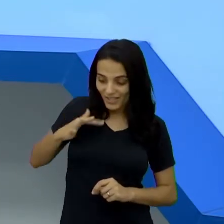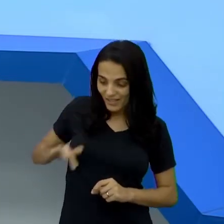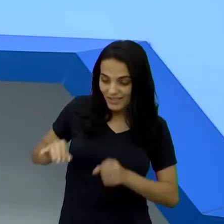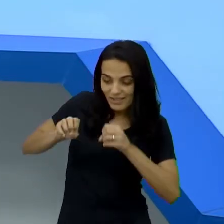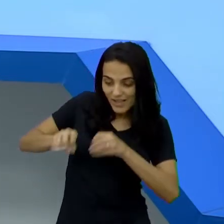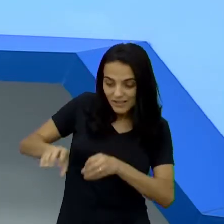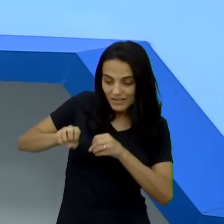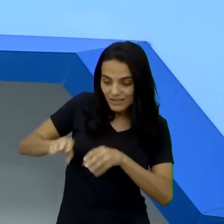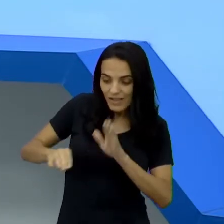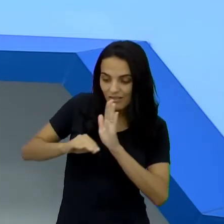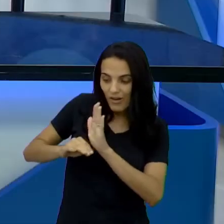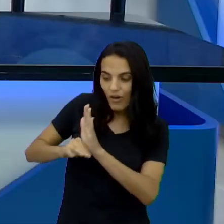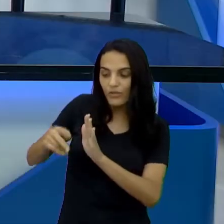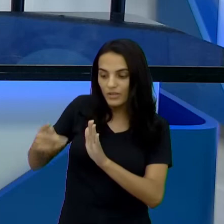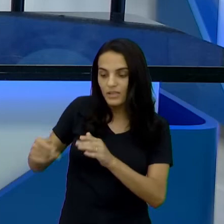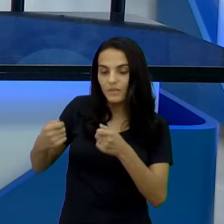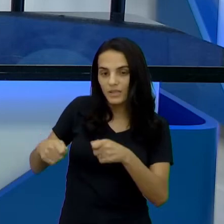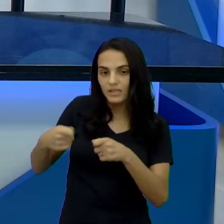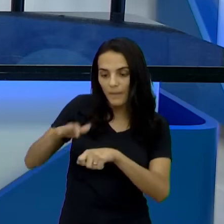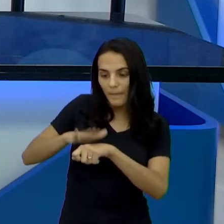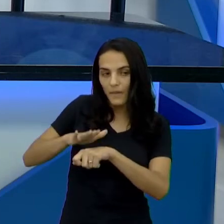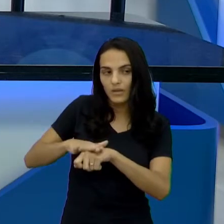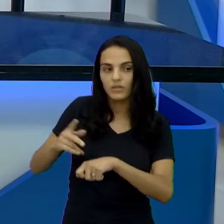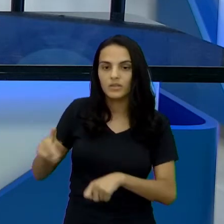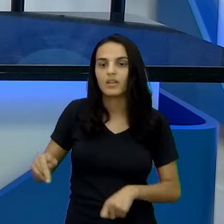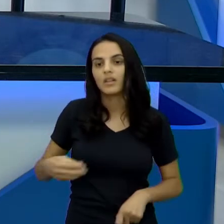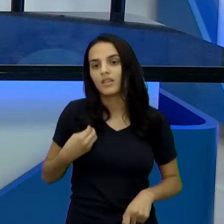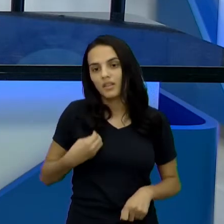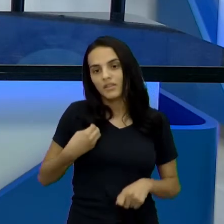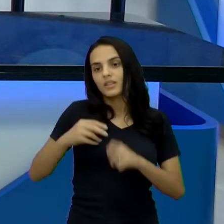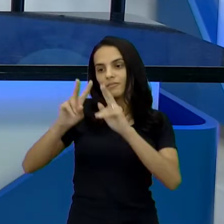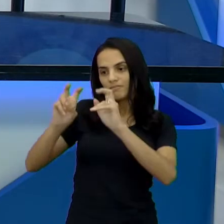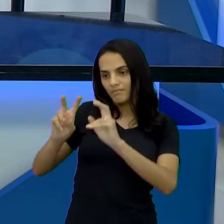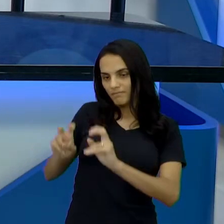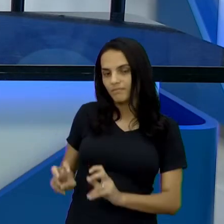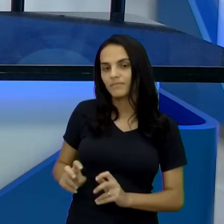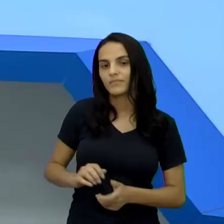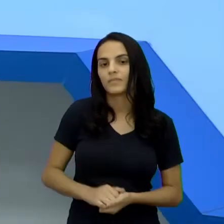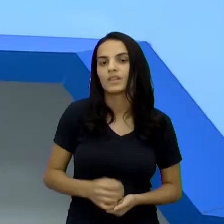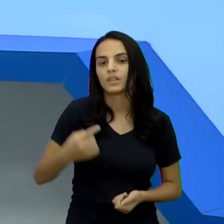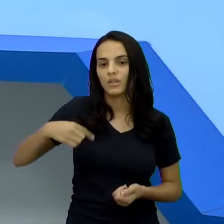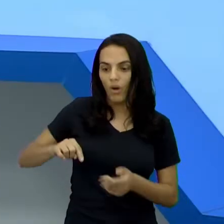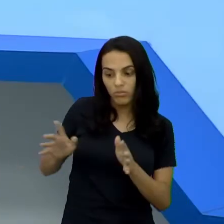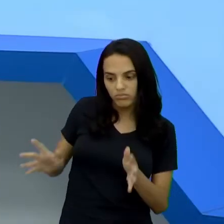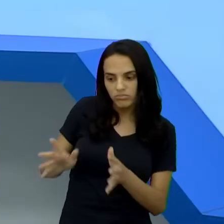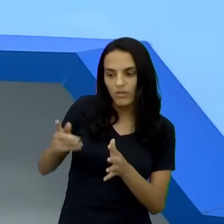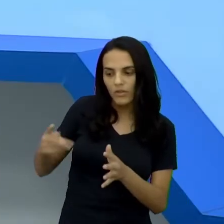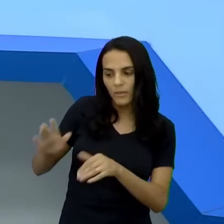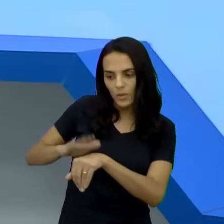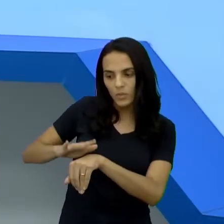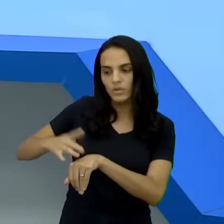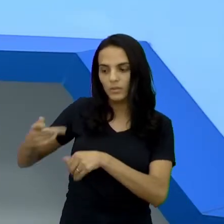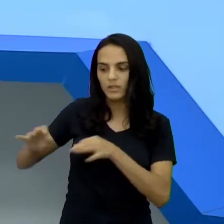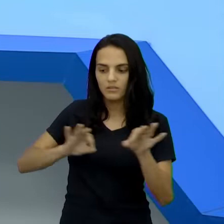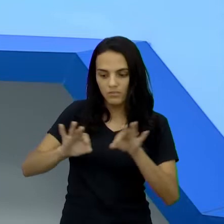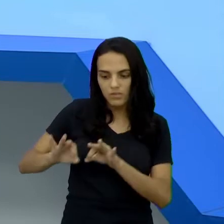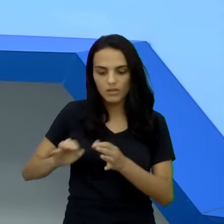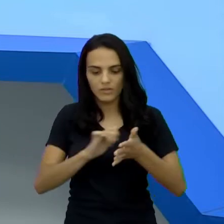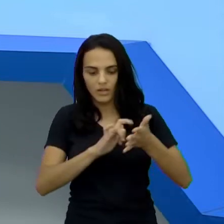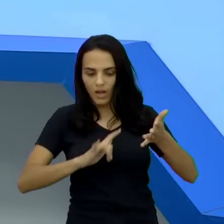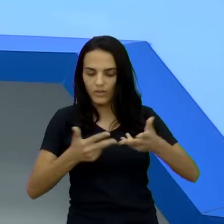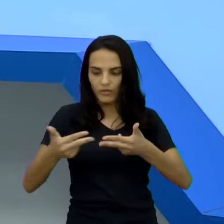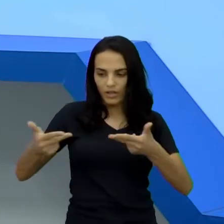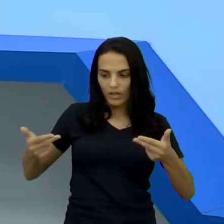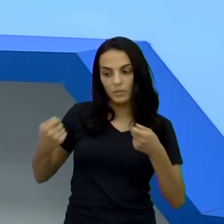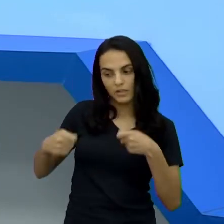já é incentivada a ser multitarefa. Estímulo, né? A vida é feita de estímulos, né? A gente é estimulado a ser multitarefa, mas essa geração fez com que a gente também fosse